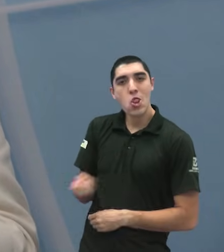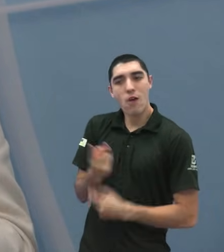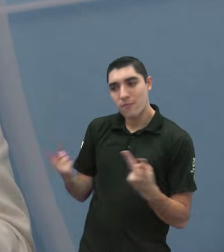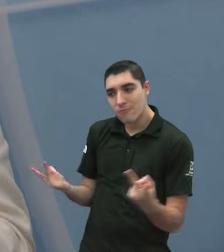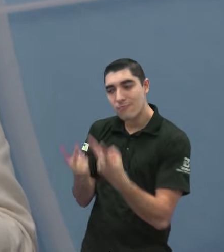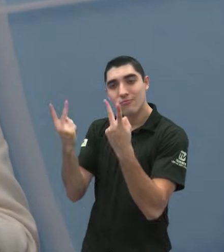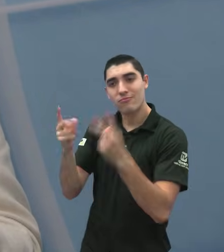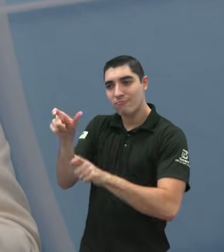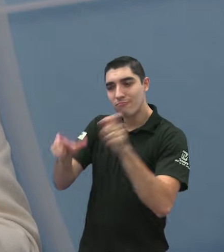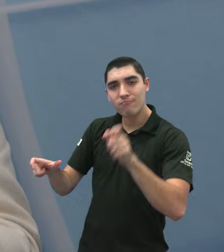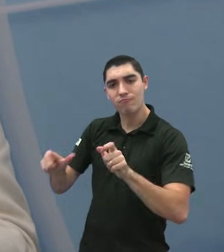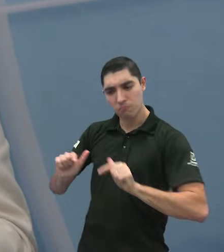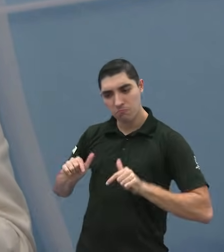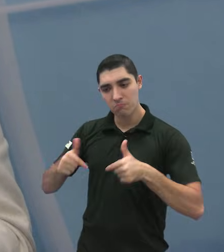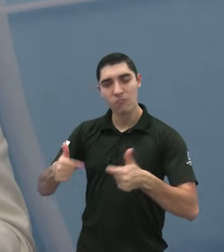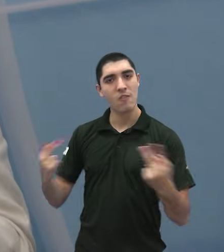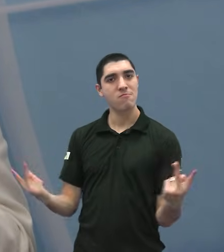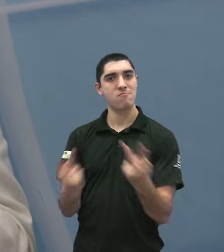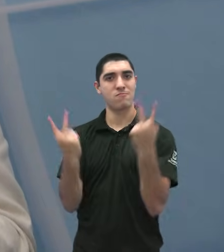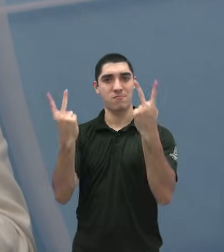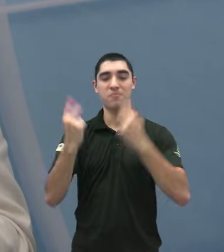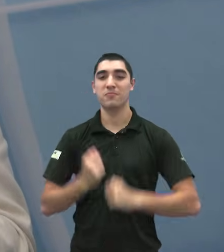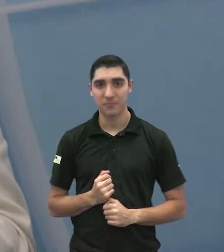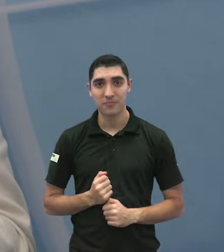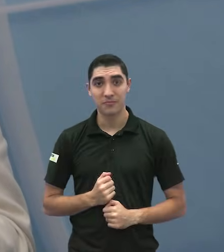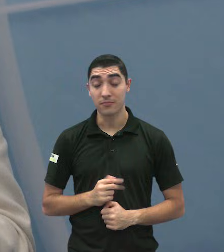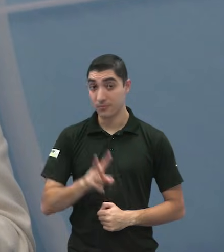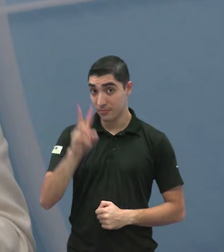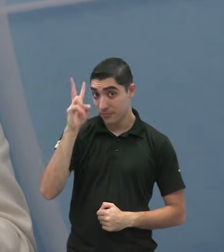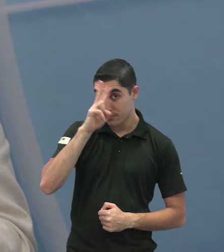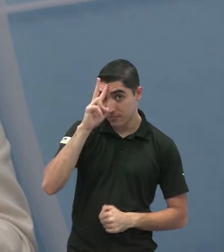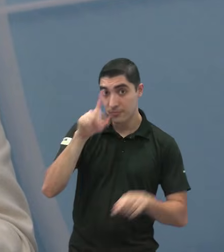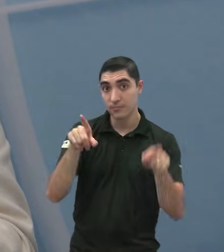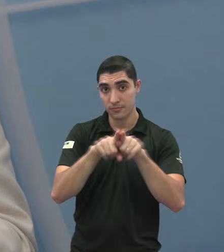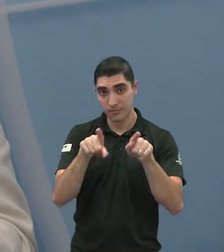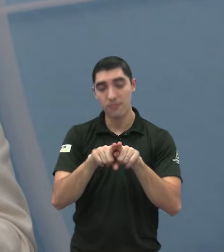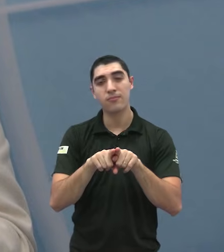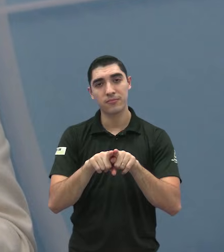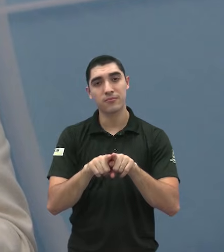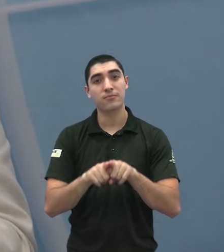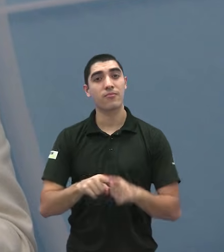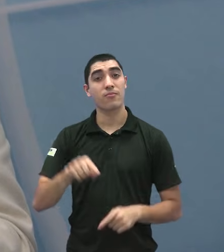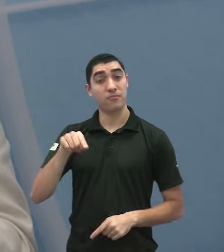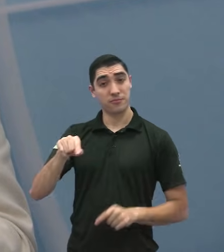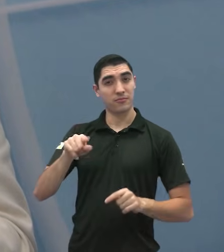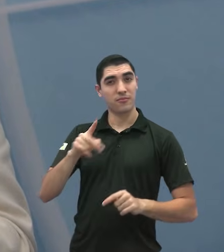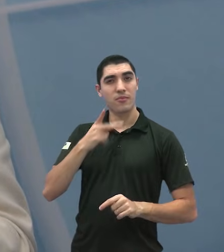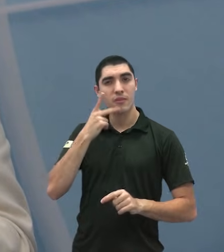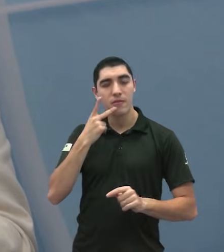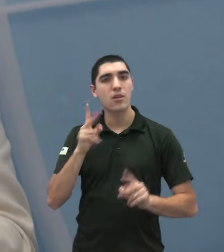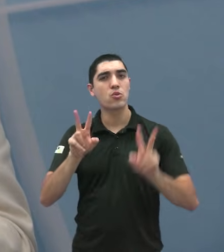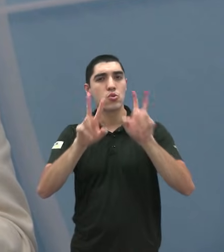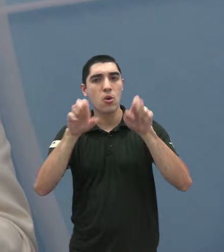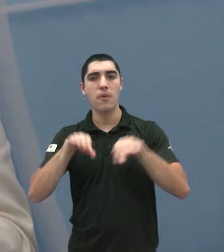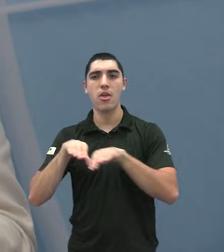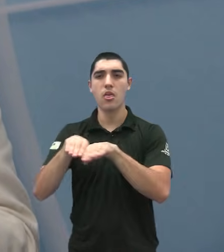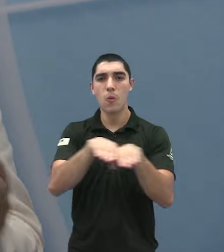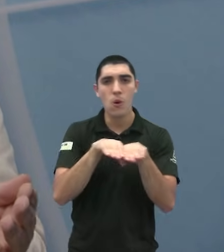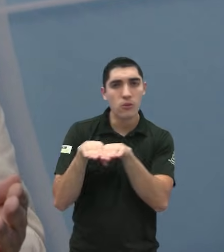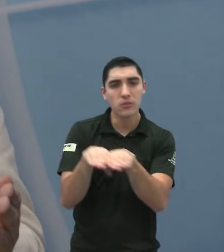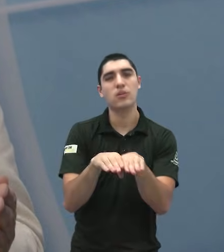histórias, novas vozes e novas referências. E vale reforçar que quando falamos sobre pautas